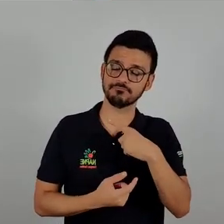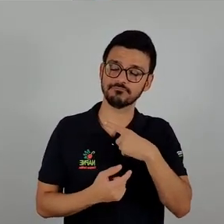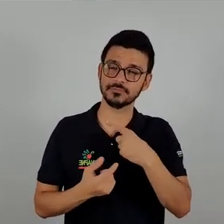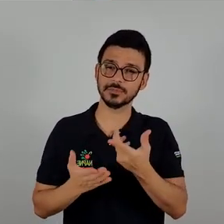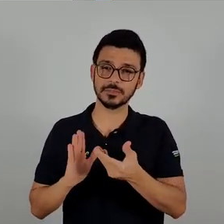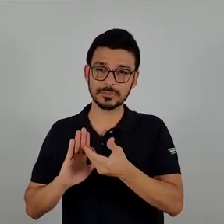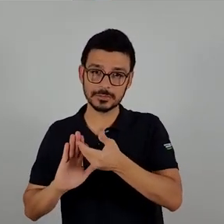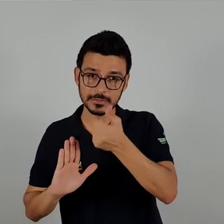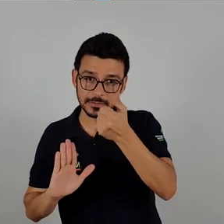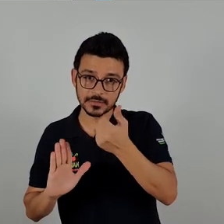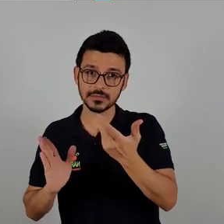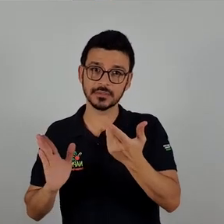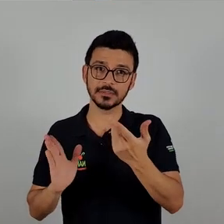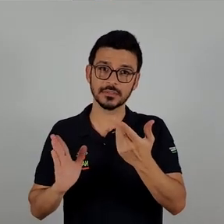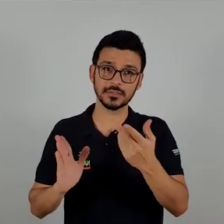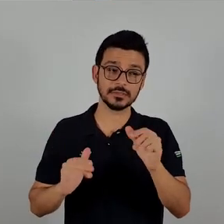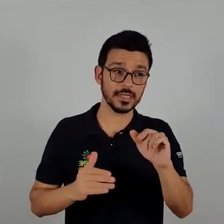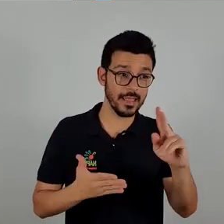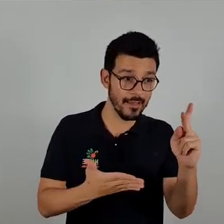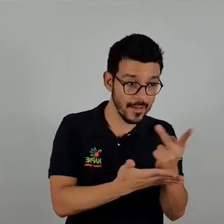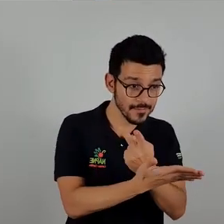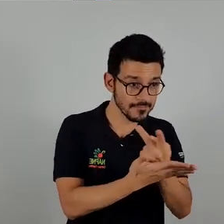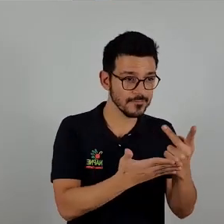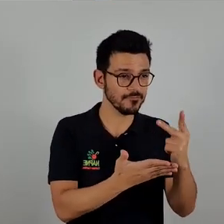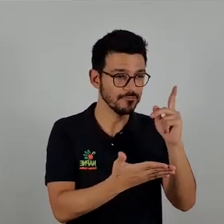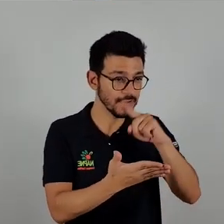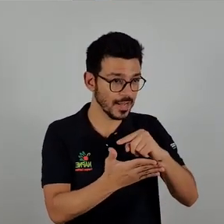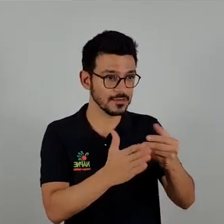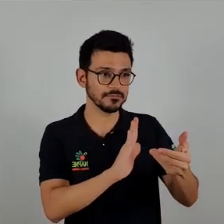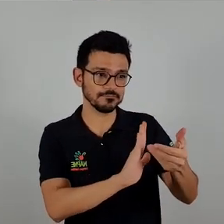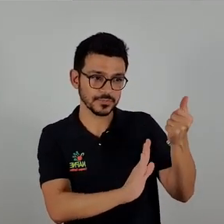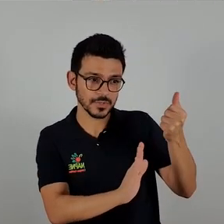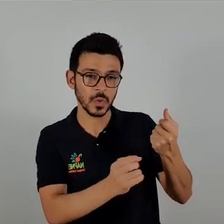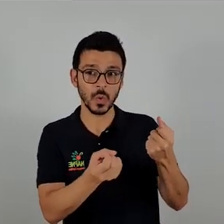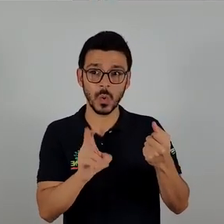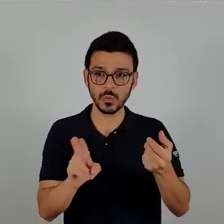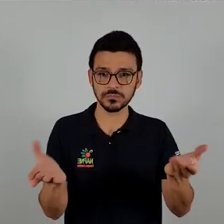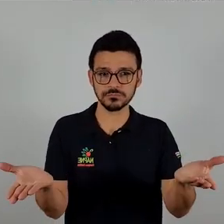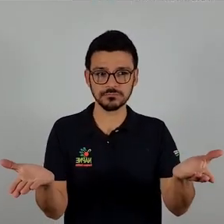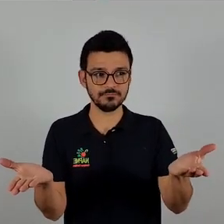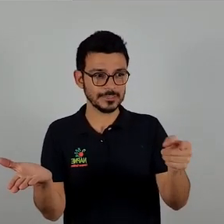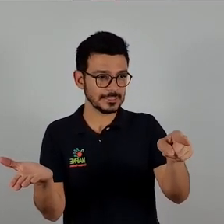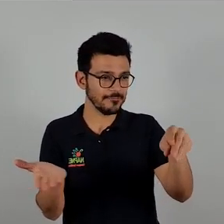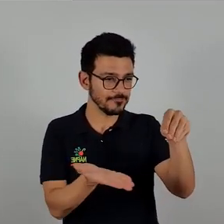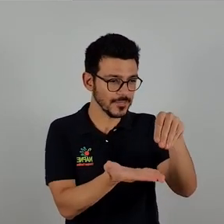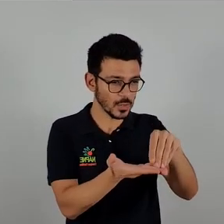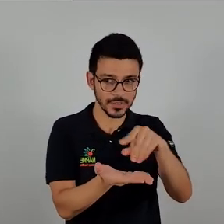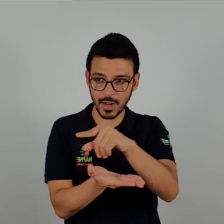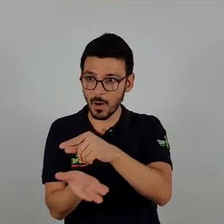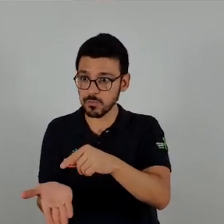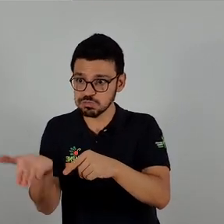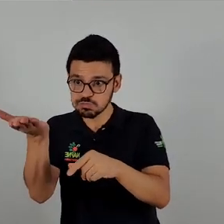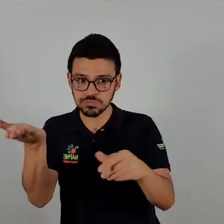tudo dentro desse princípio. A fitoterapia chinesa tem diferentes formas de preparo e de apresentação.